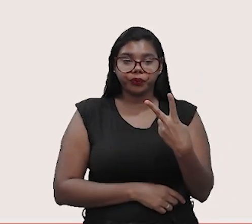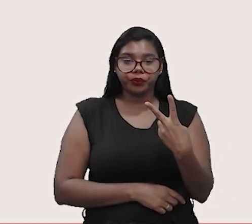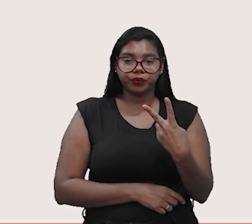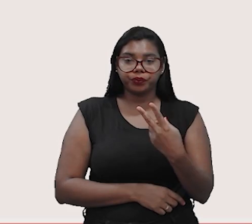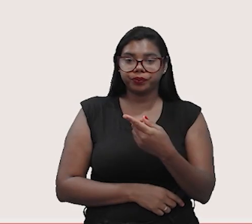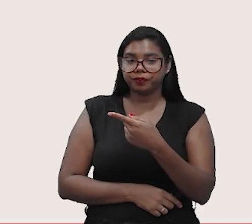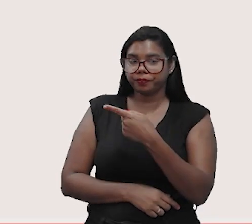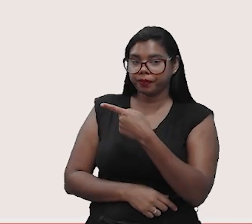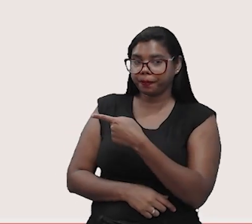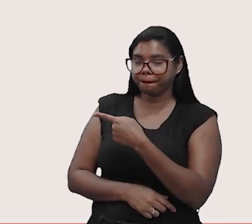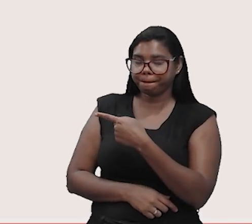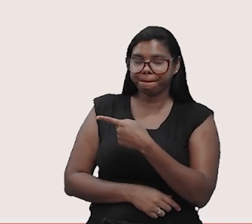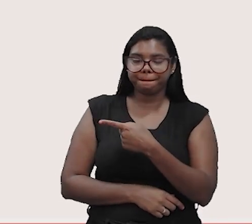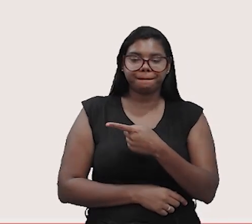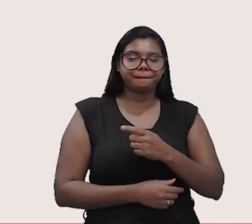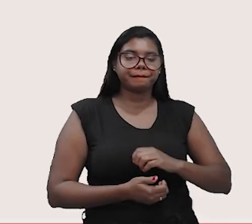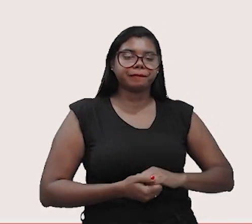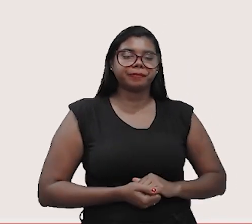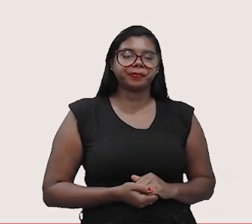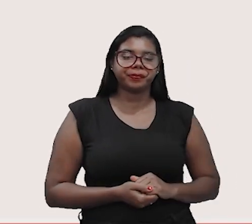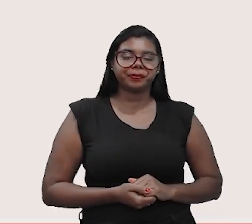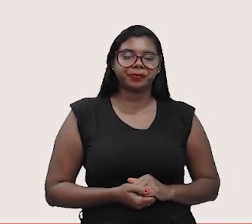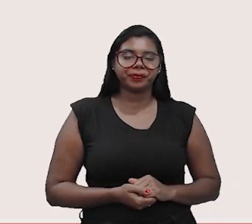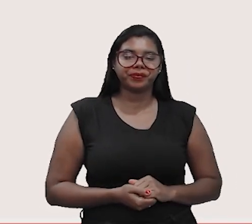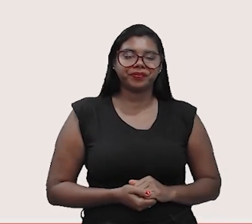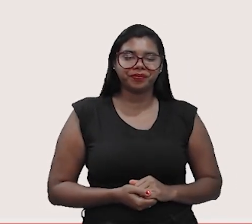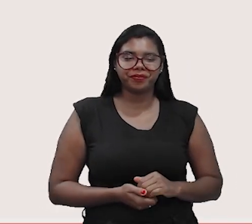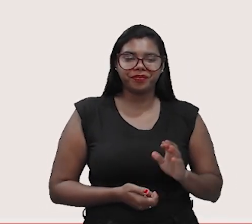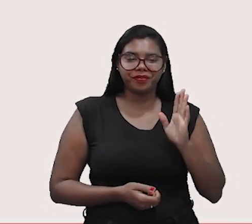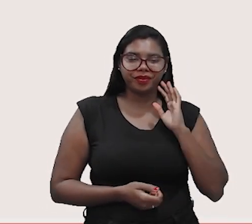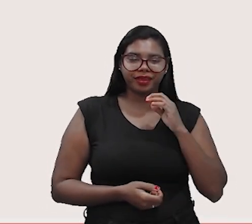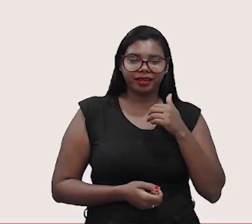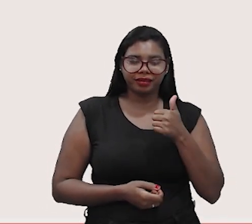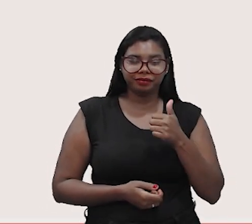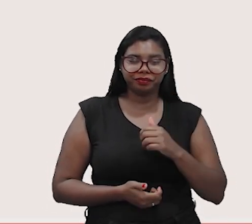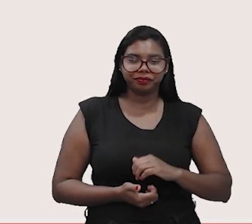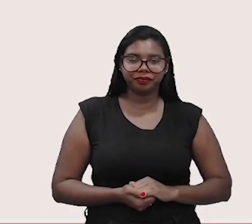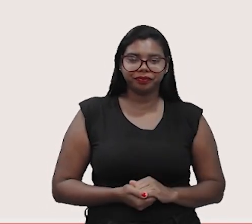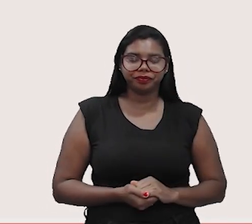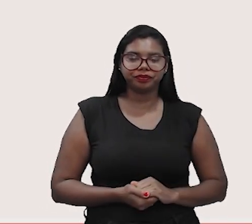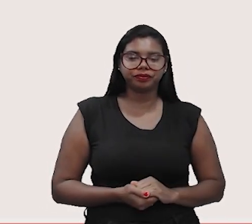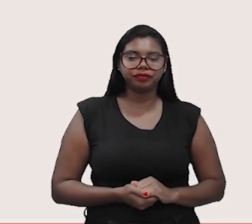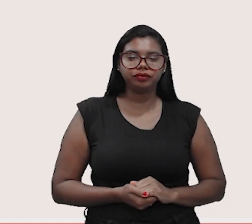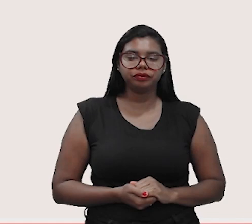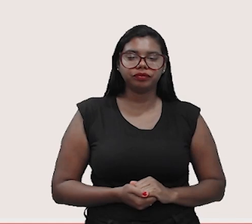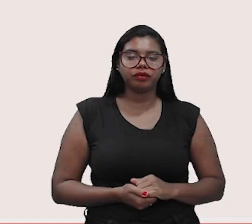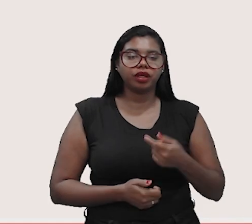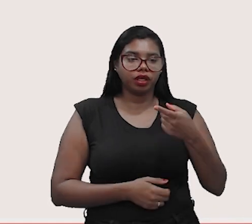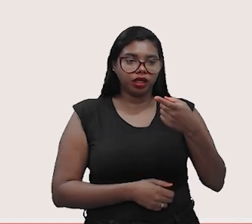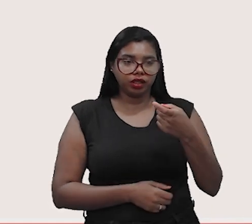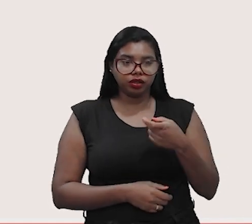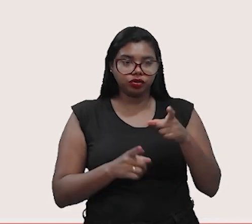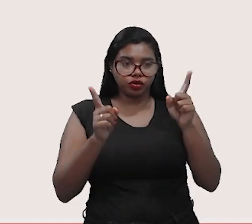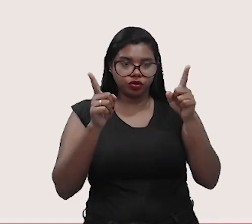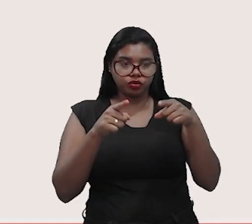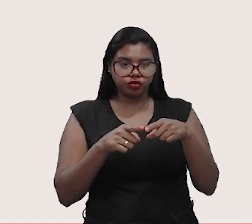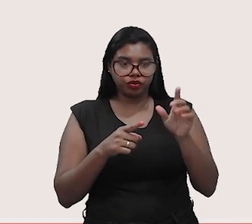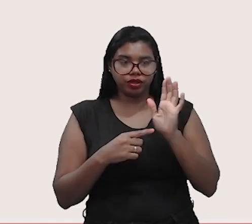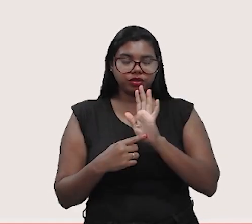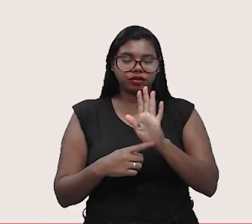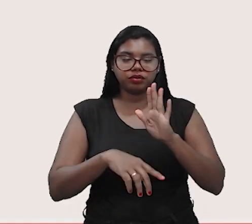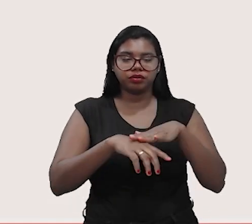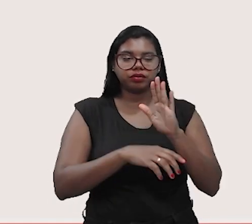aqui é o x do vértice. Tá massa? Show de bola? Então observe que o x do vértice é uma coordenada importante